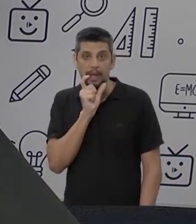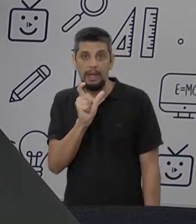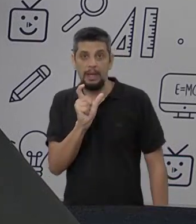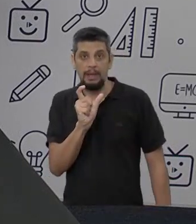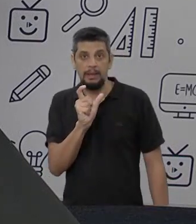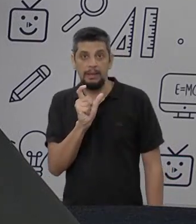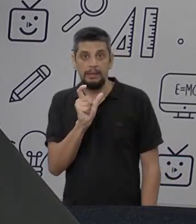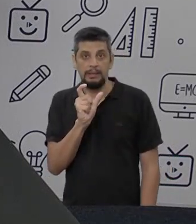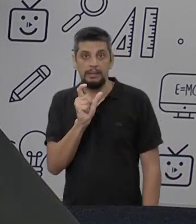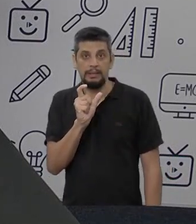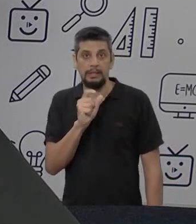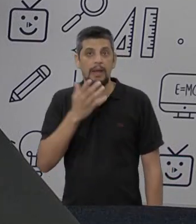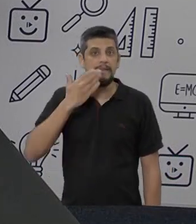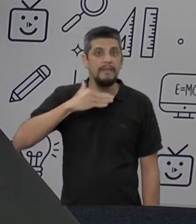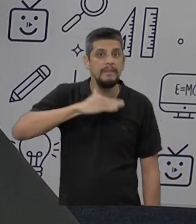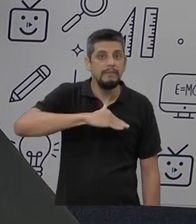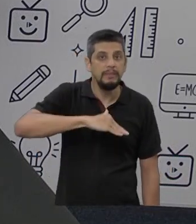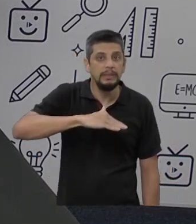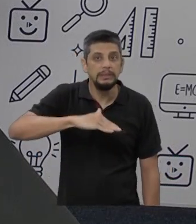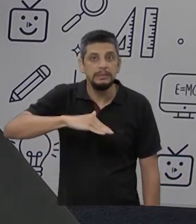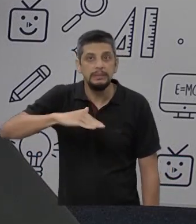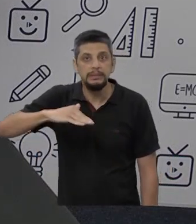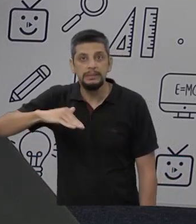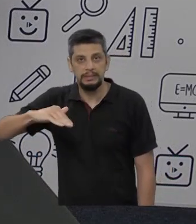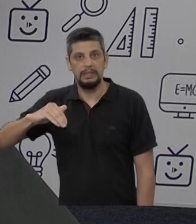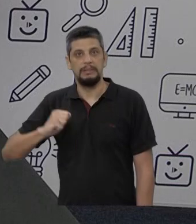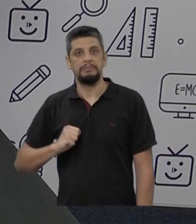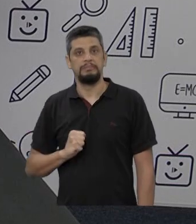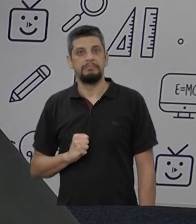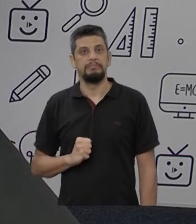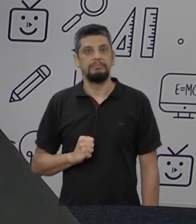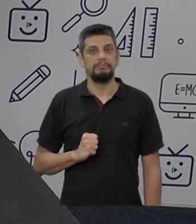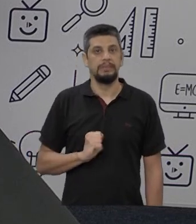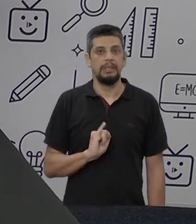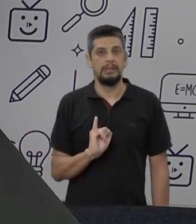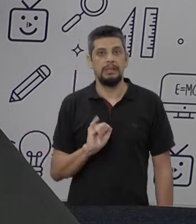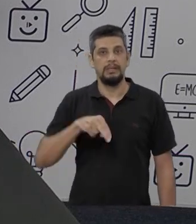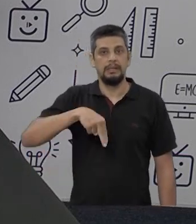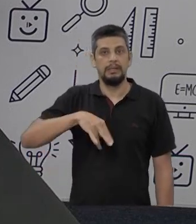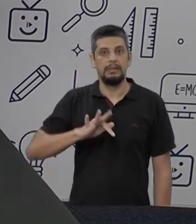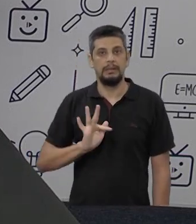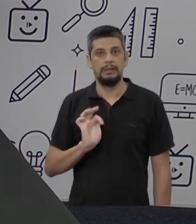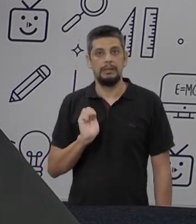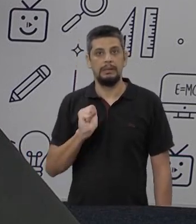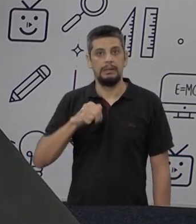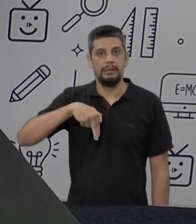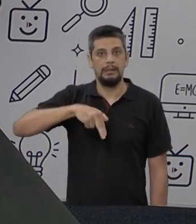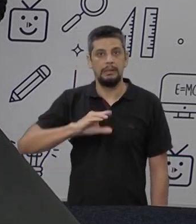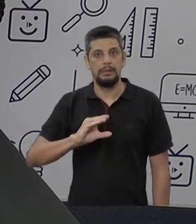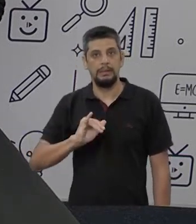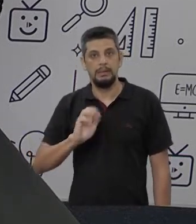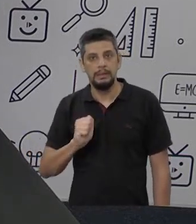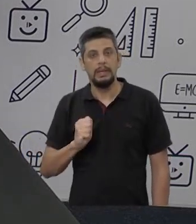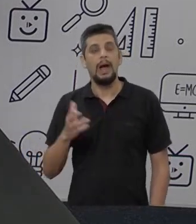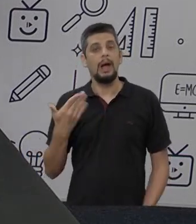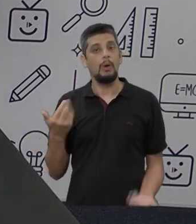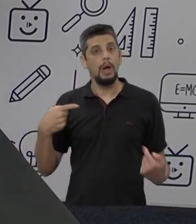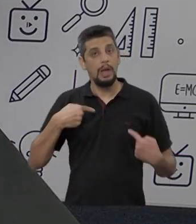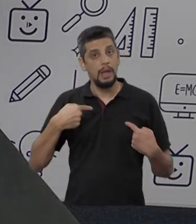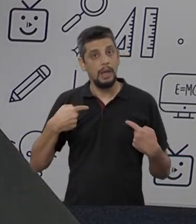Saiu a palavra infância. Infância. Ok, minha vez. Eu